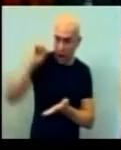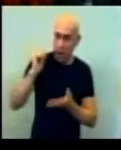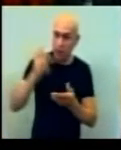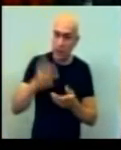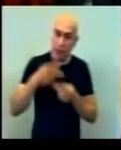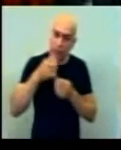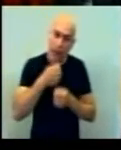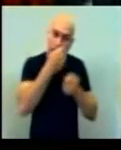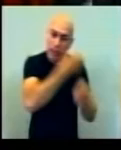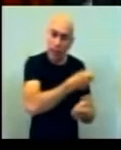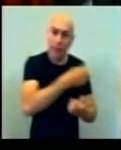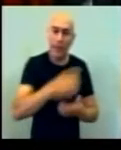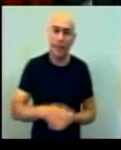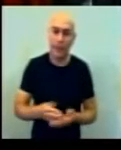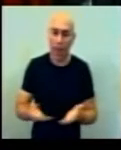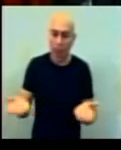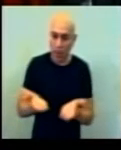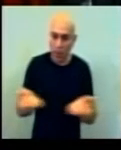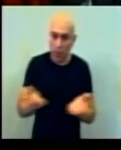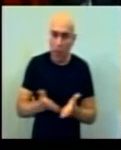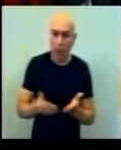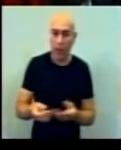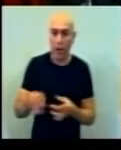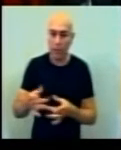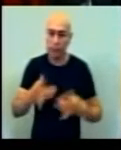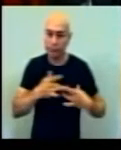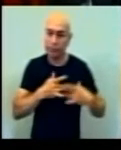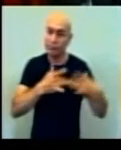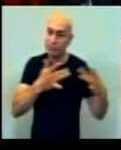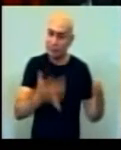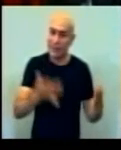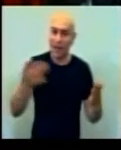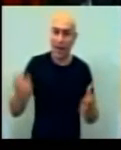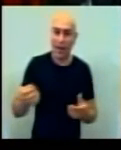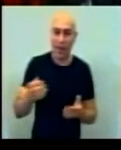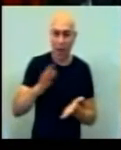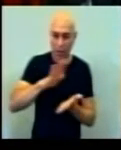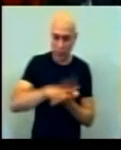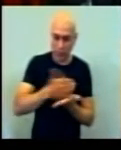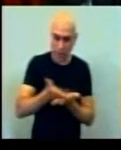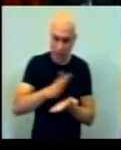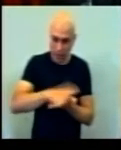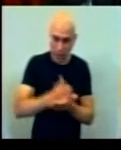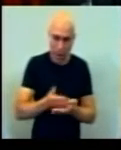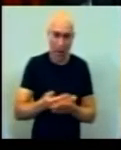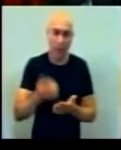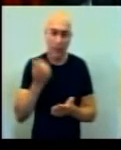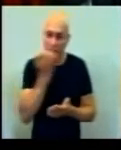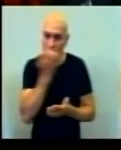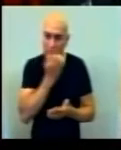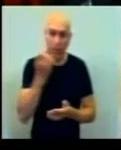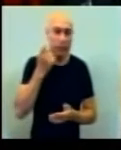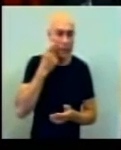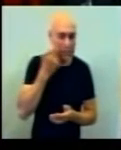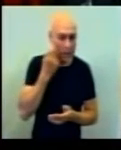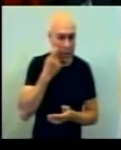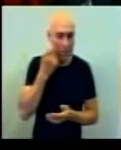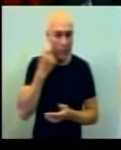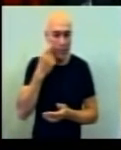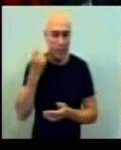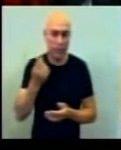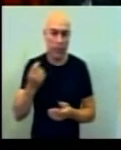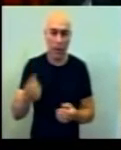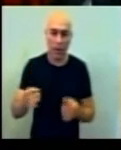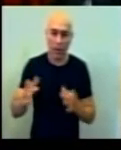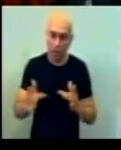palavra para Miriam, eu gostaria de registrar que a participação dos intérpretes de Libras, Alfredo Neto e Domingos Carvalho,